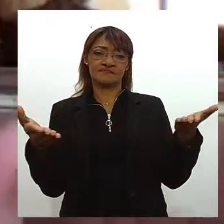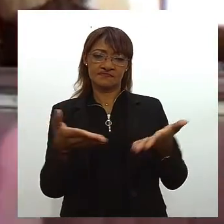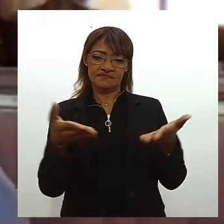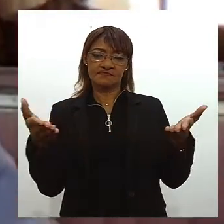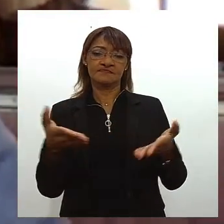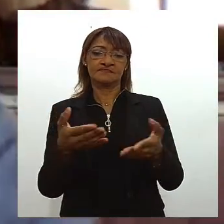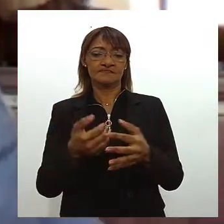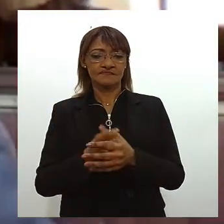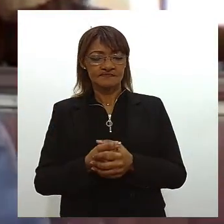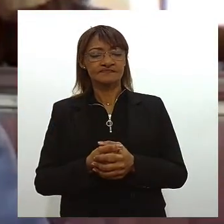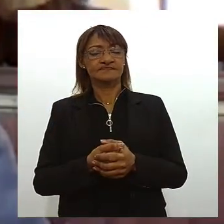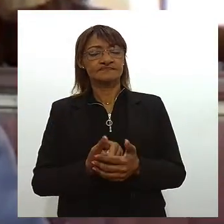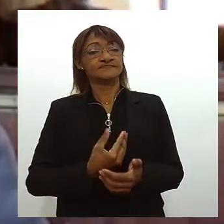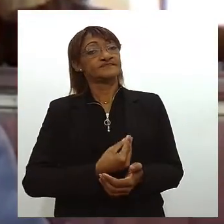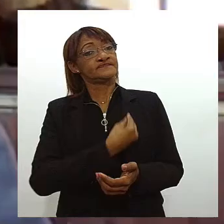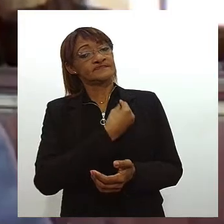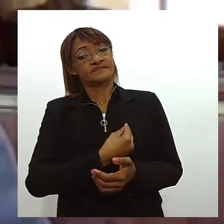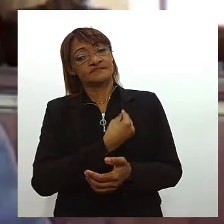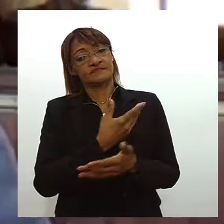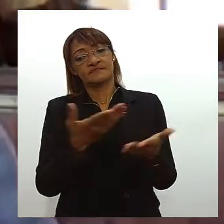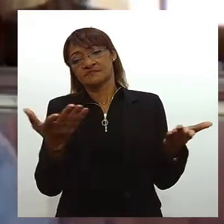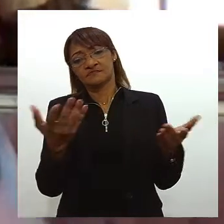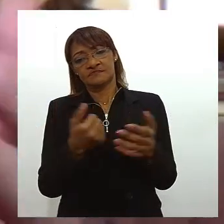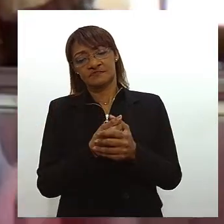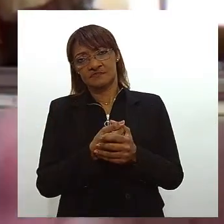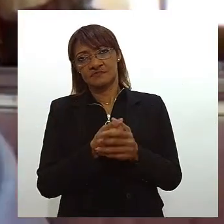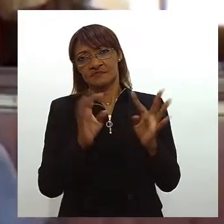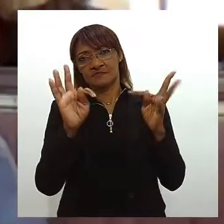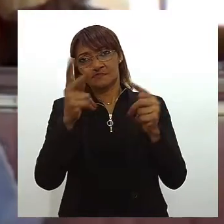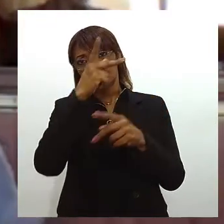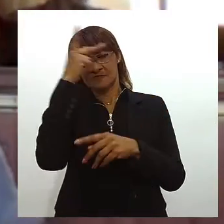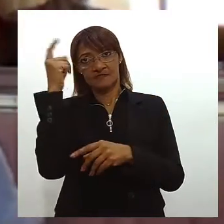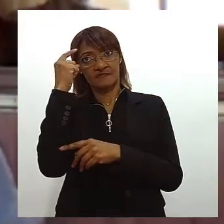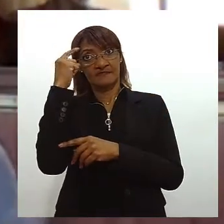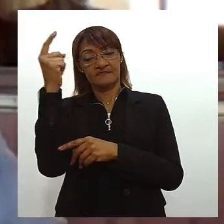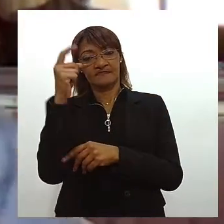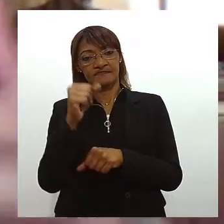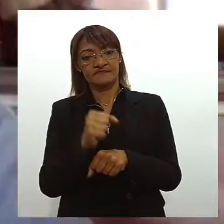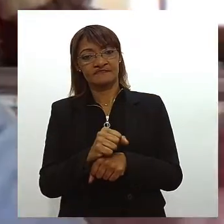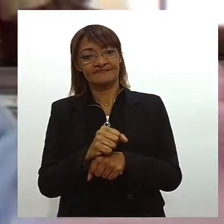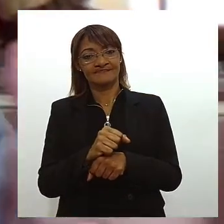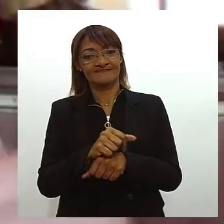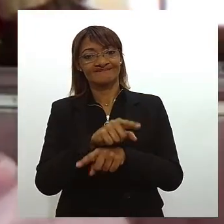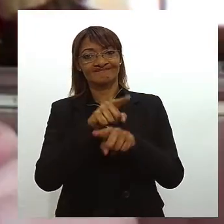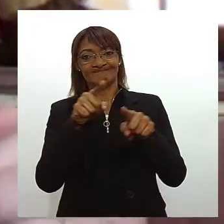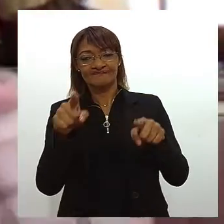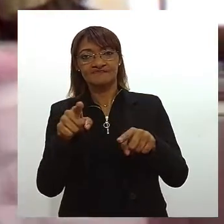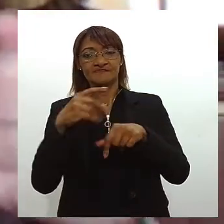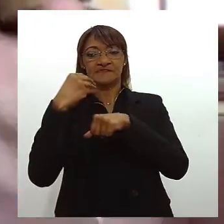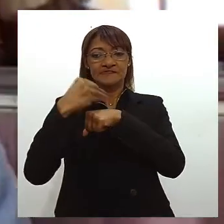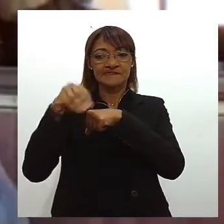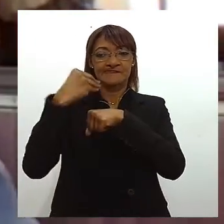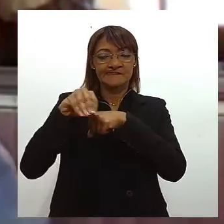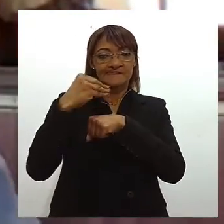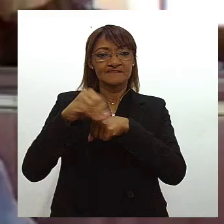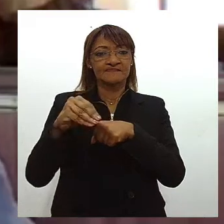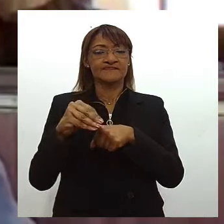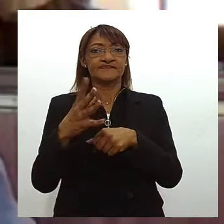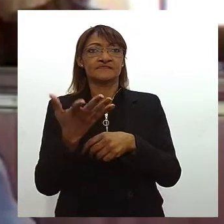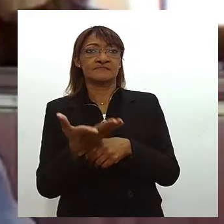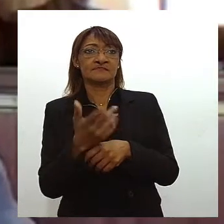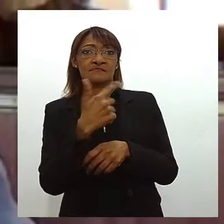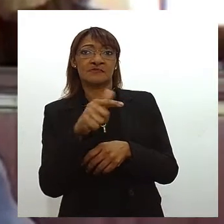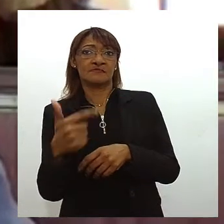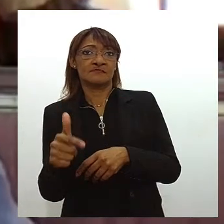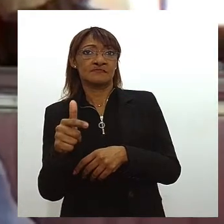essa nossa realidade é desafiadora para qualquer pessoa. Imaginem para quem está em formação, para quem não tem como se defender